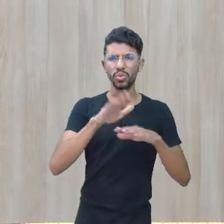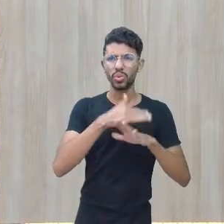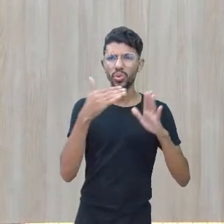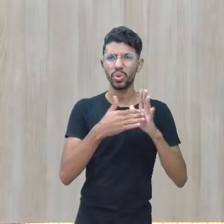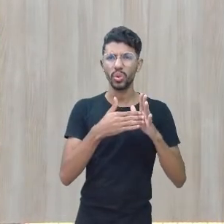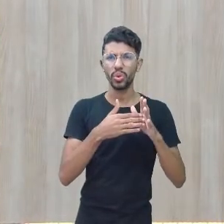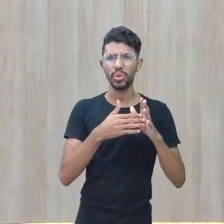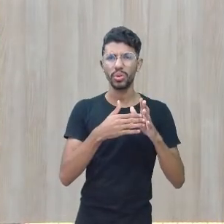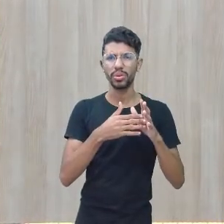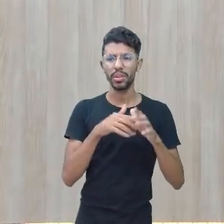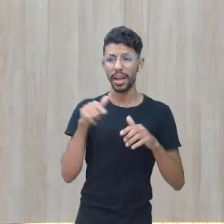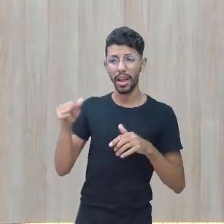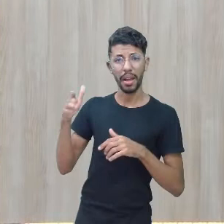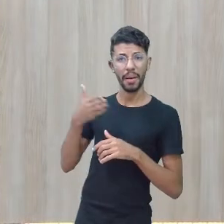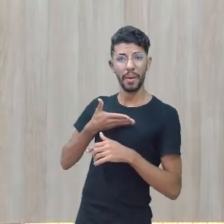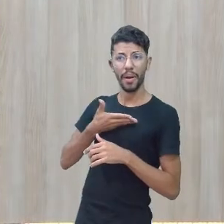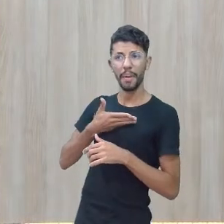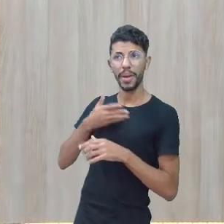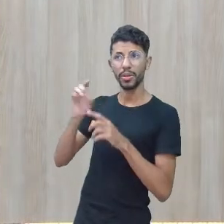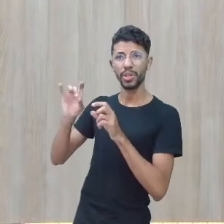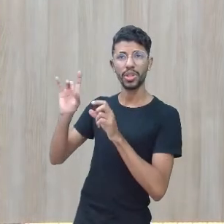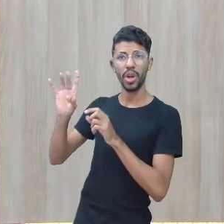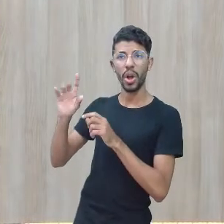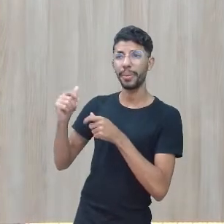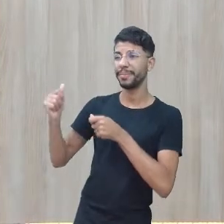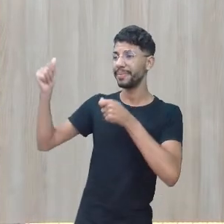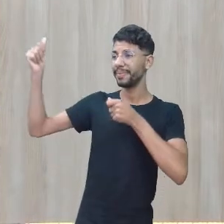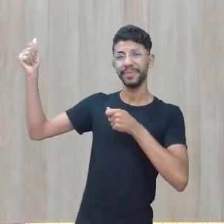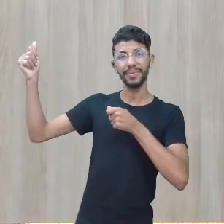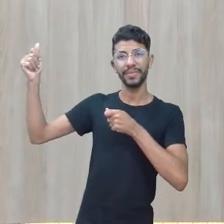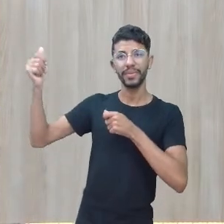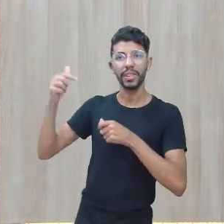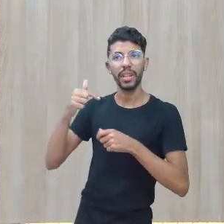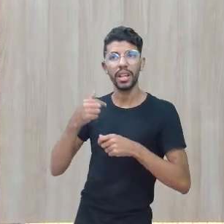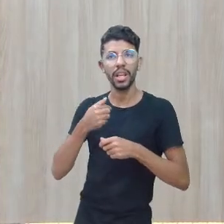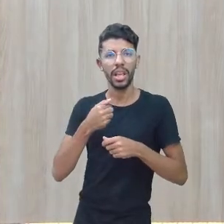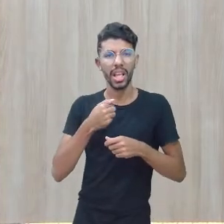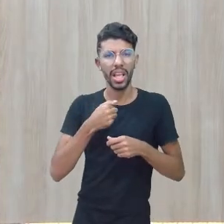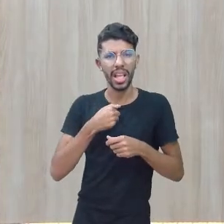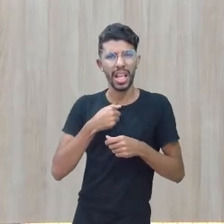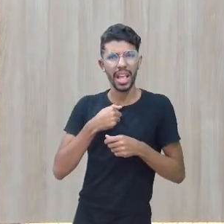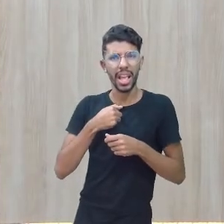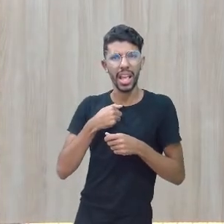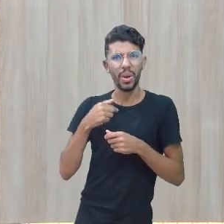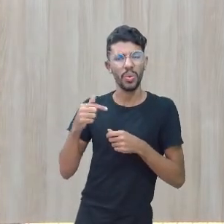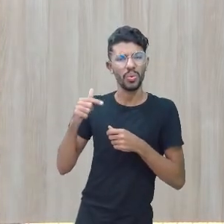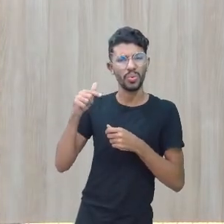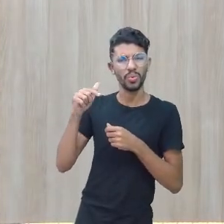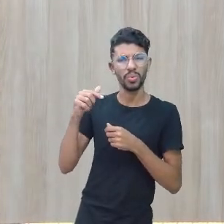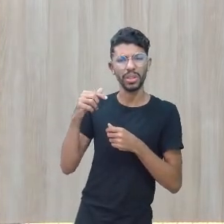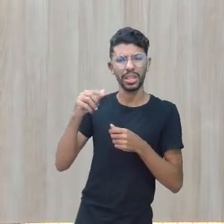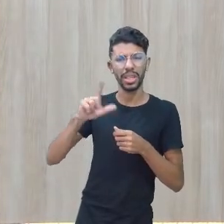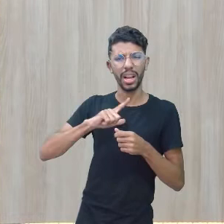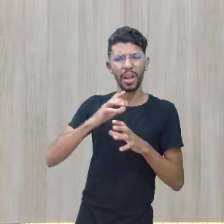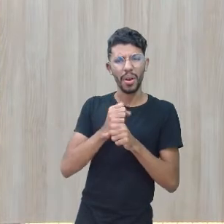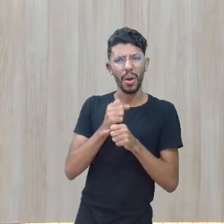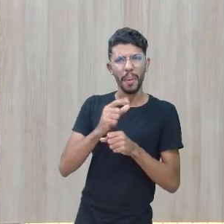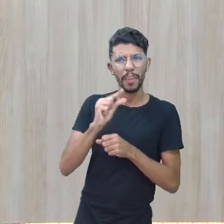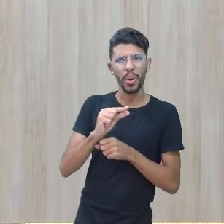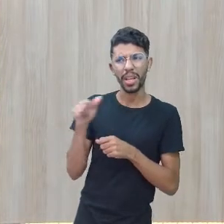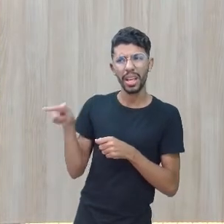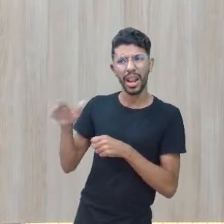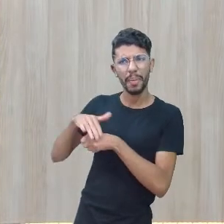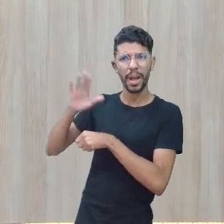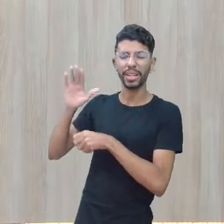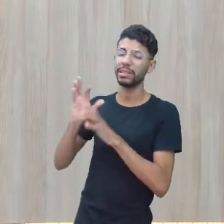gente? Brincadeiras à parte, a gente tem aqui duas pessoas que estão fazendo um trabalho, porém uma está